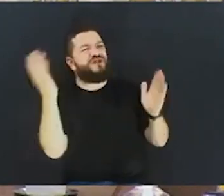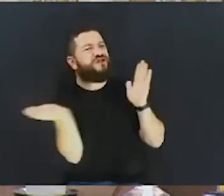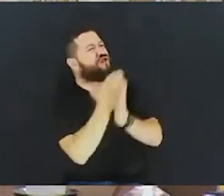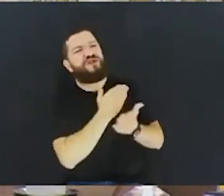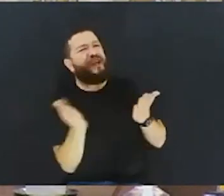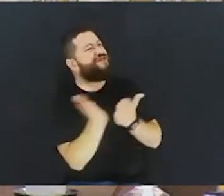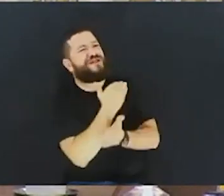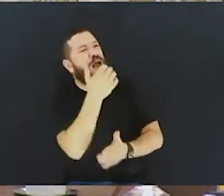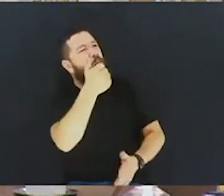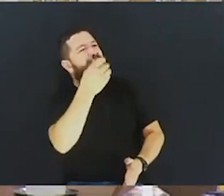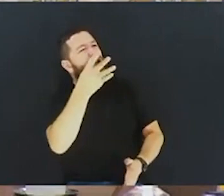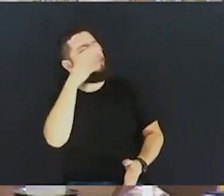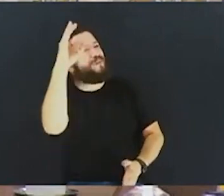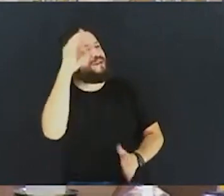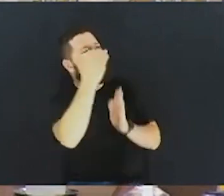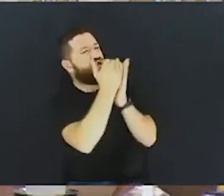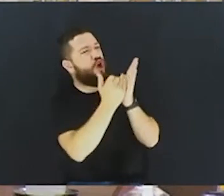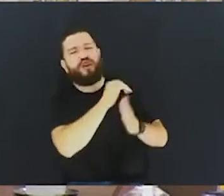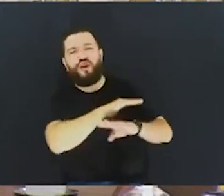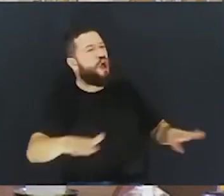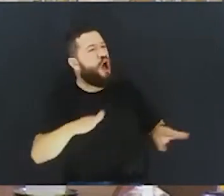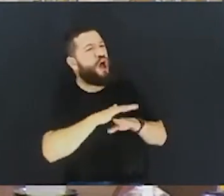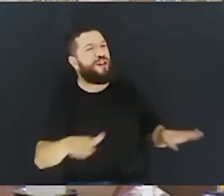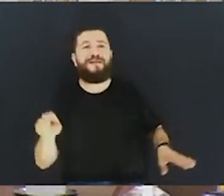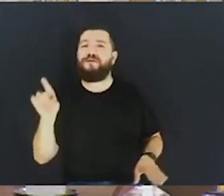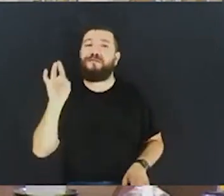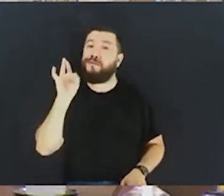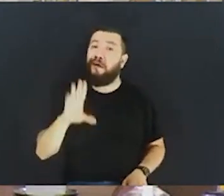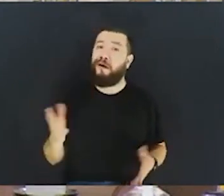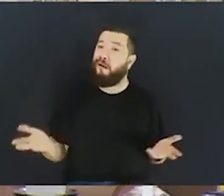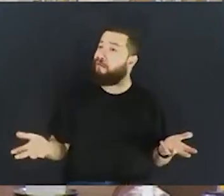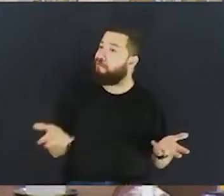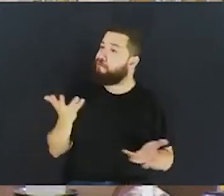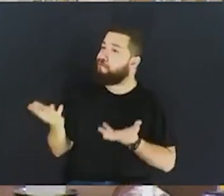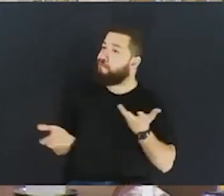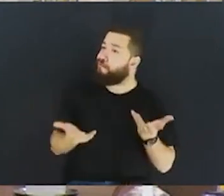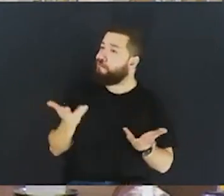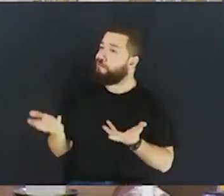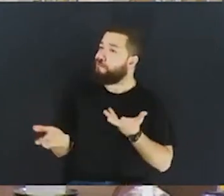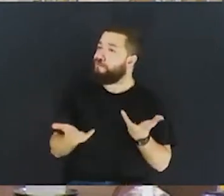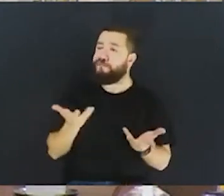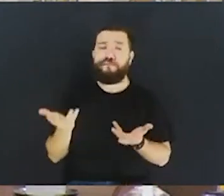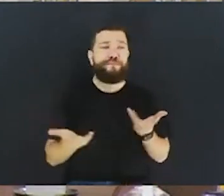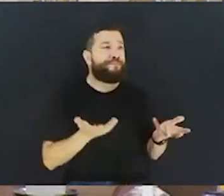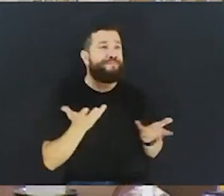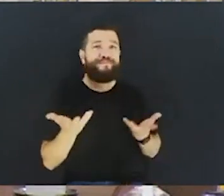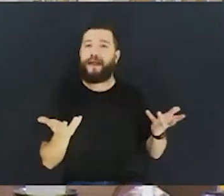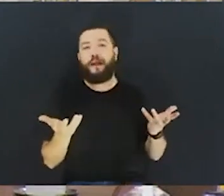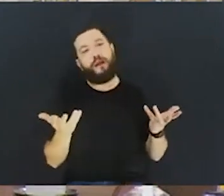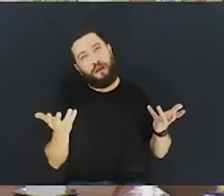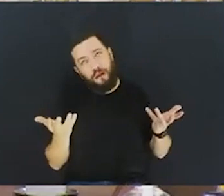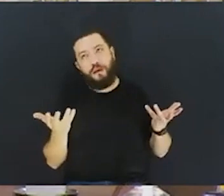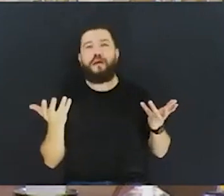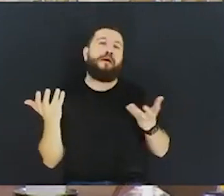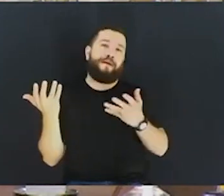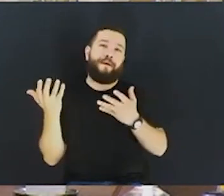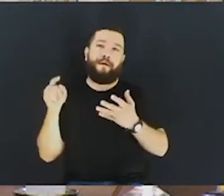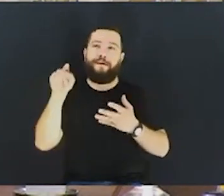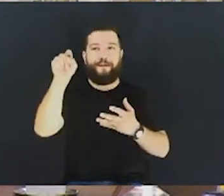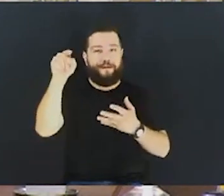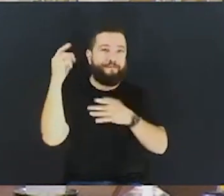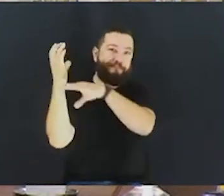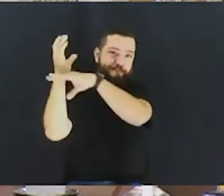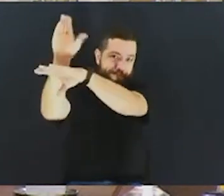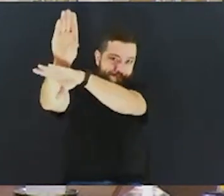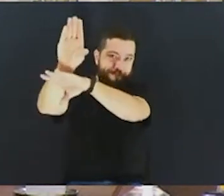do próprio sindicato. Aí tivemos que ficar respondendo xingamentos durante o feriado inteiro, porque